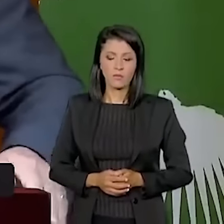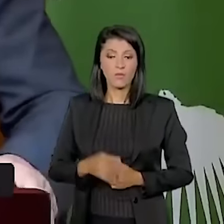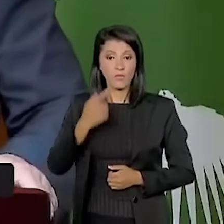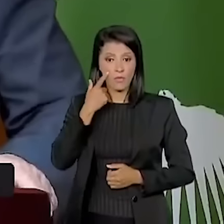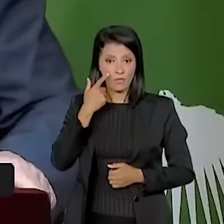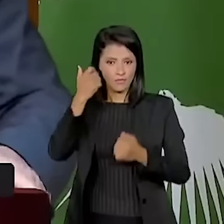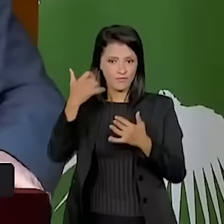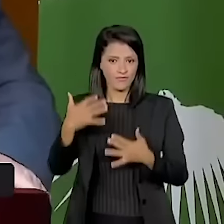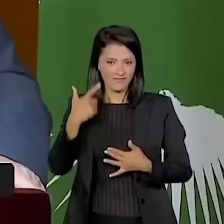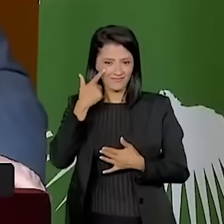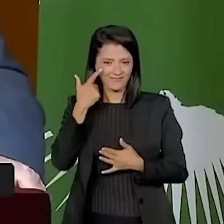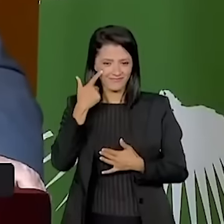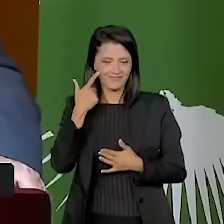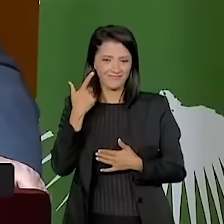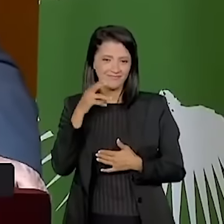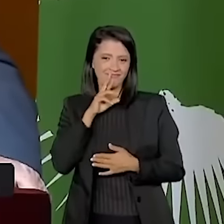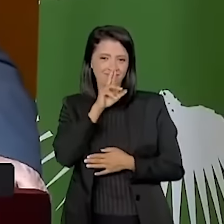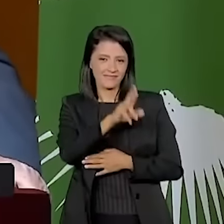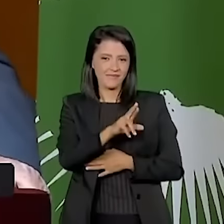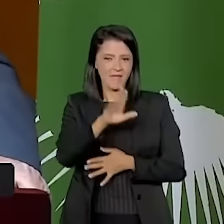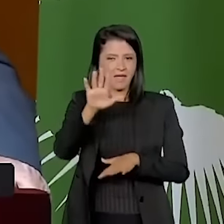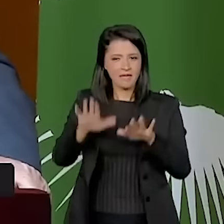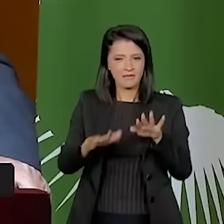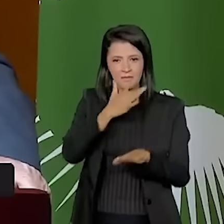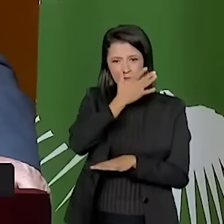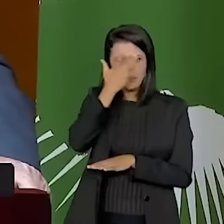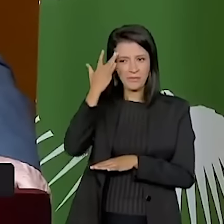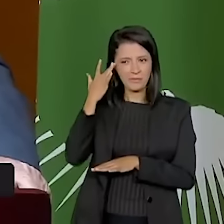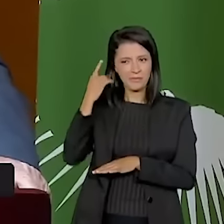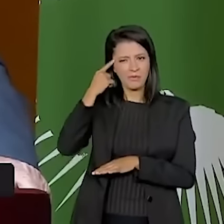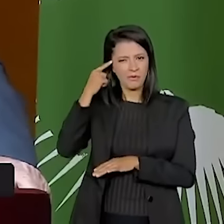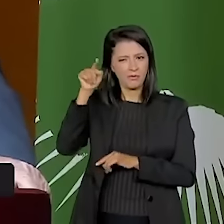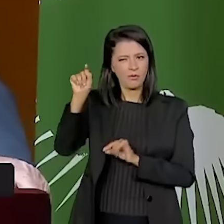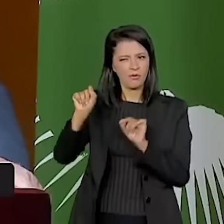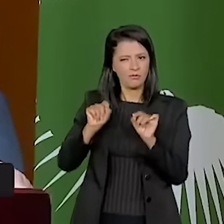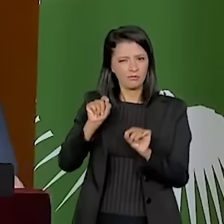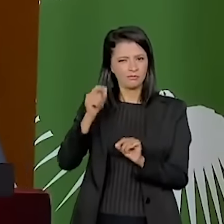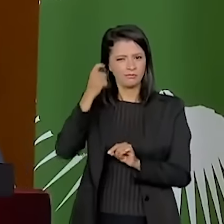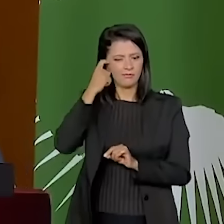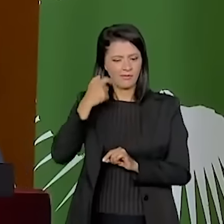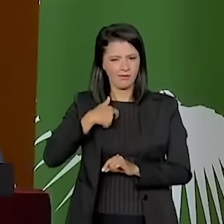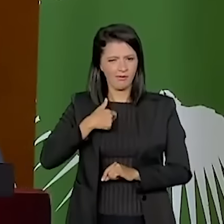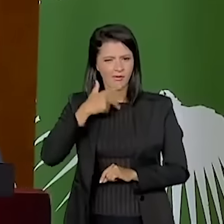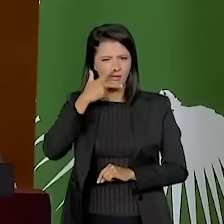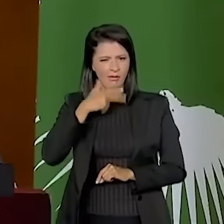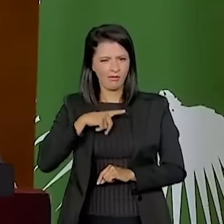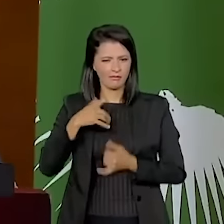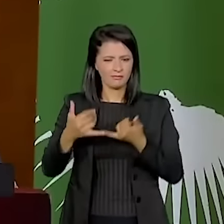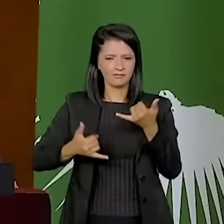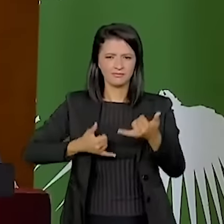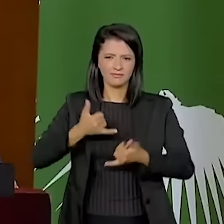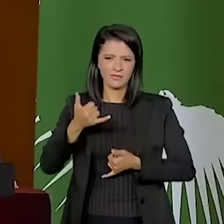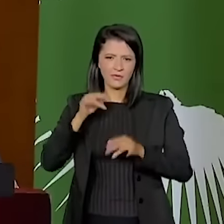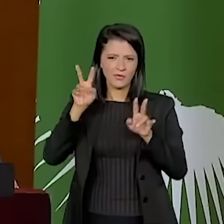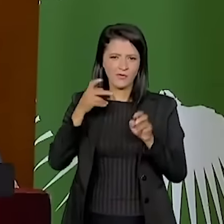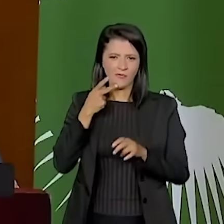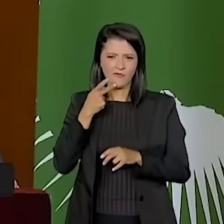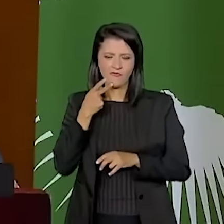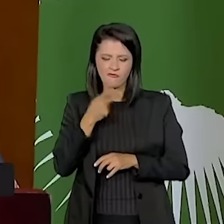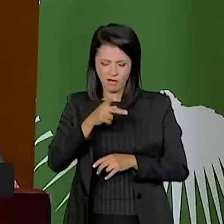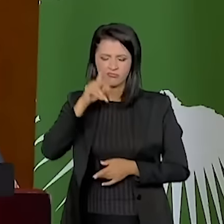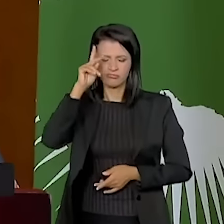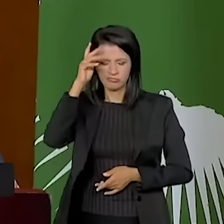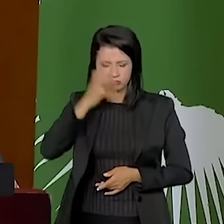Olha, muitas vezes as pessoas pensam que eu estou brincando quando eu falo de boca